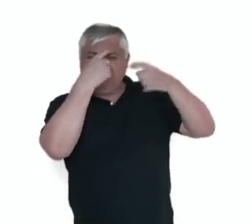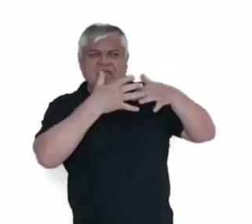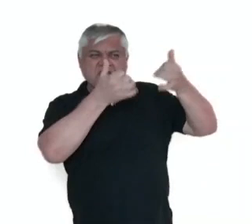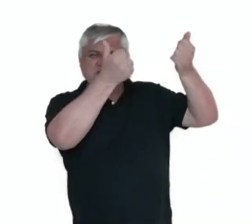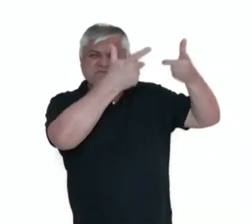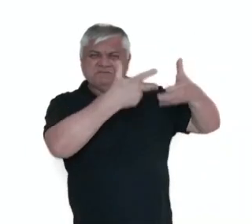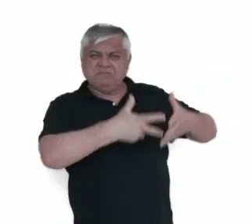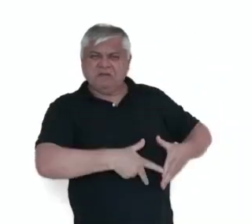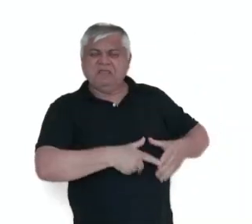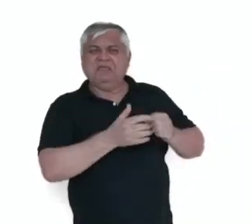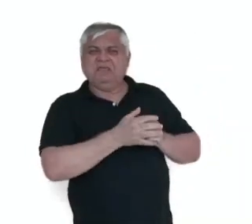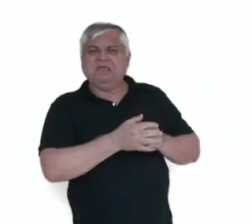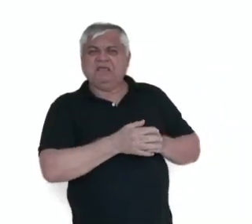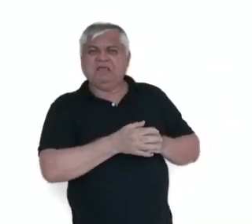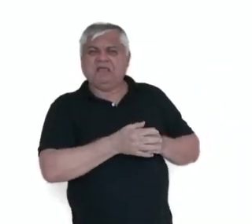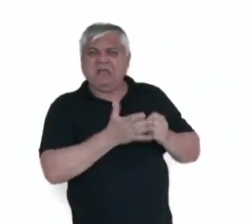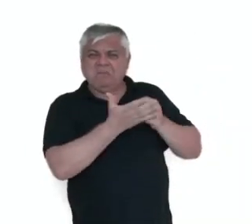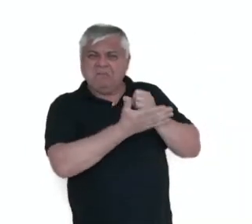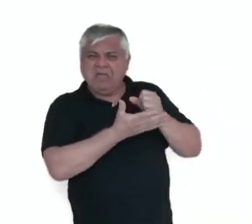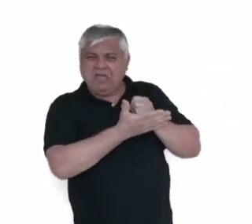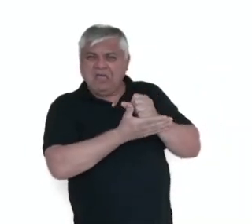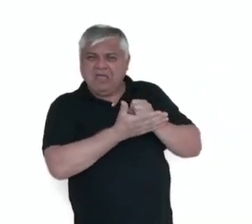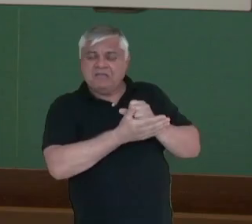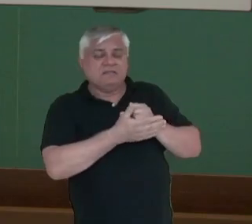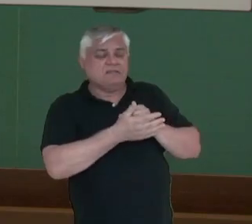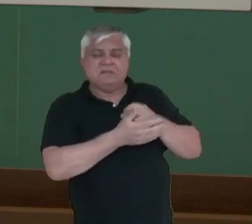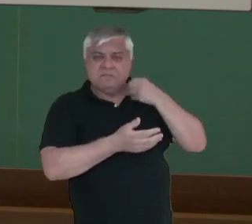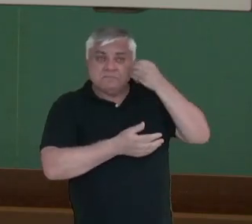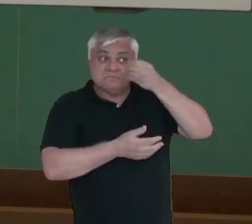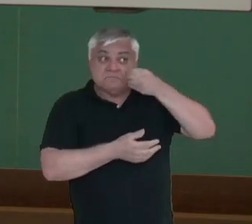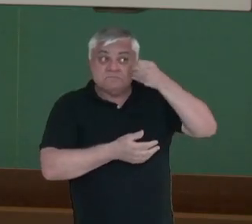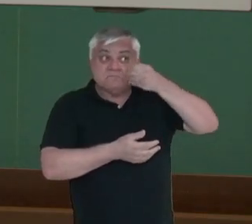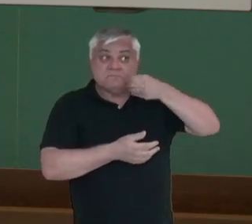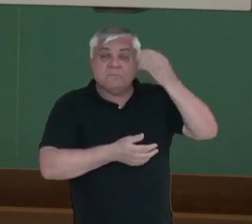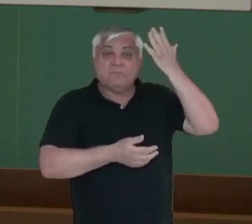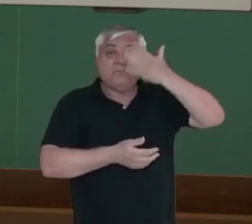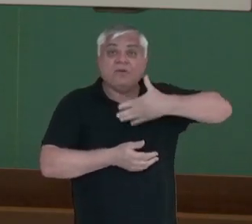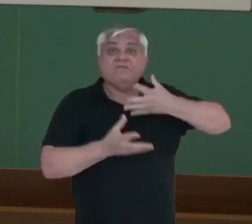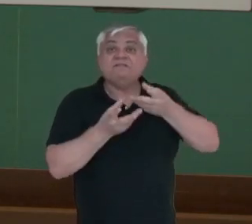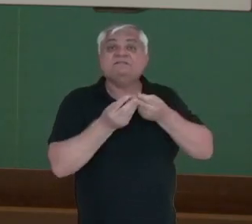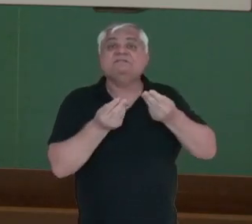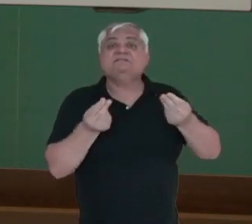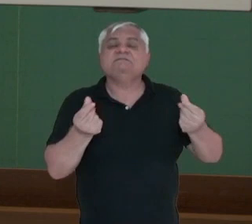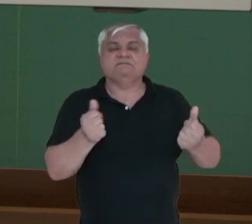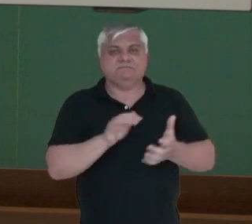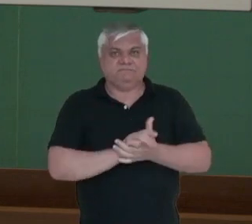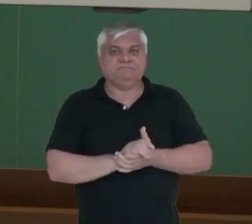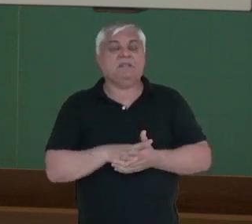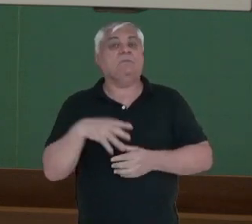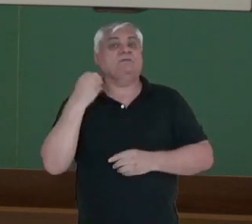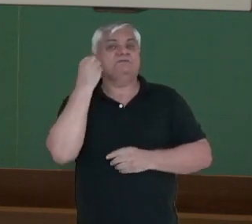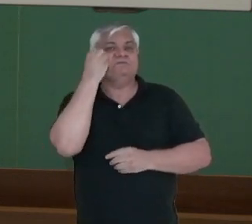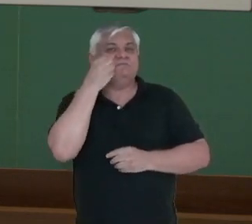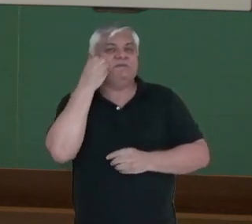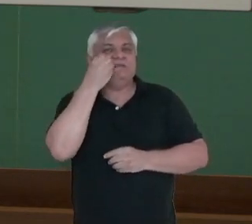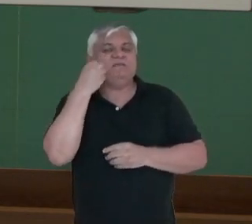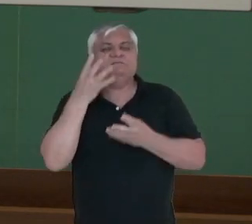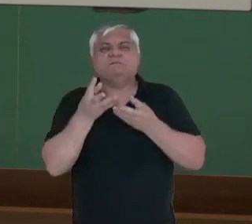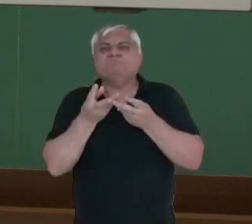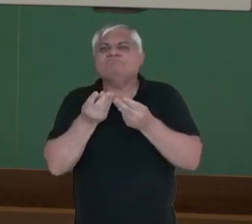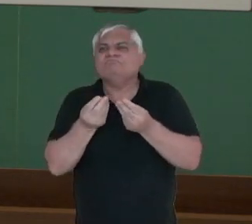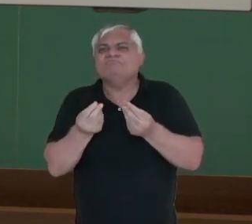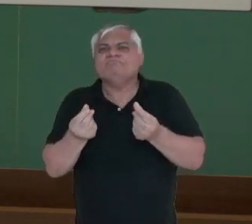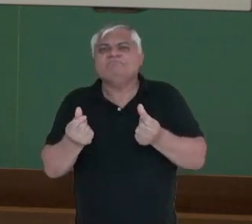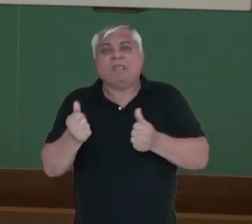a realidade além da experiência sensível. Então, a experiência sensível